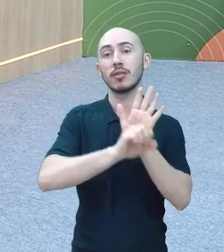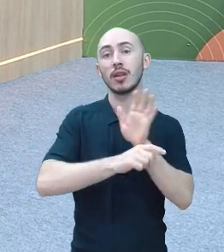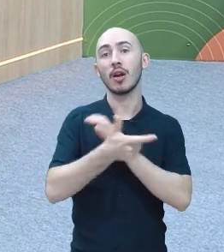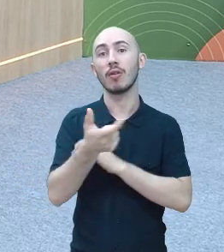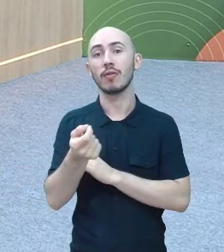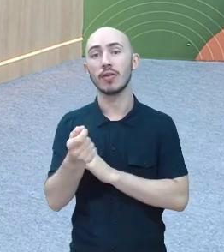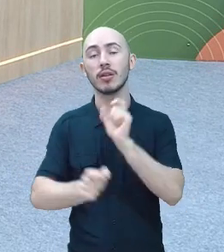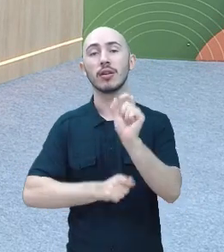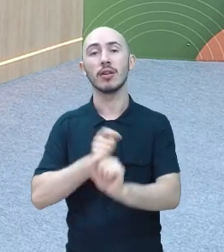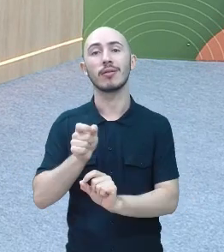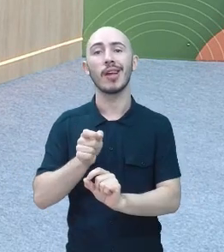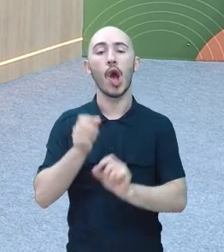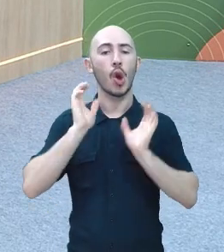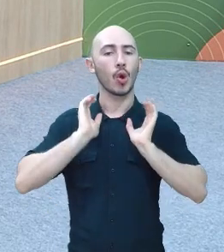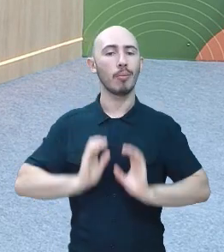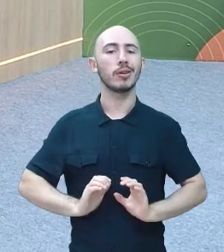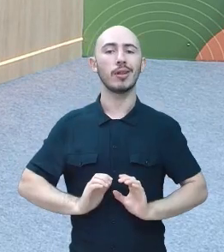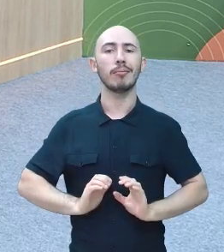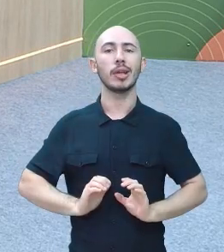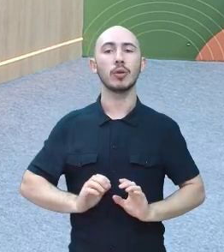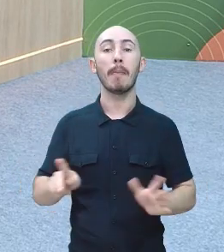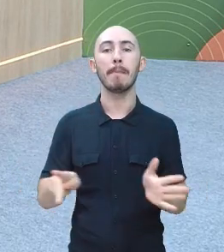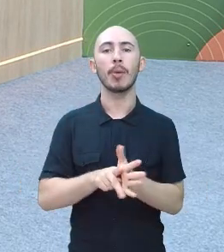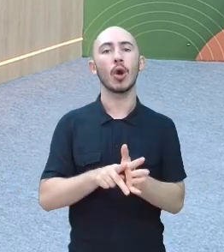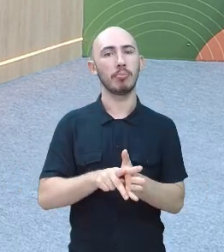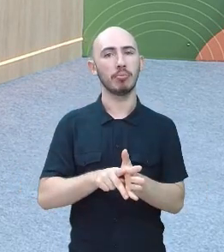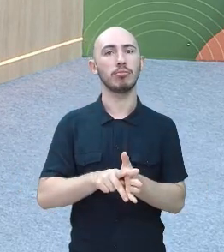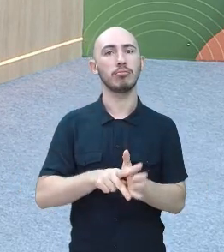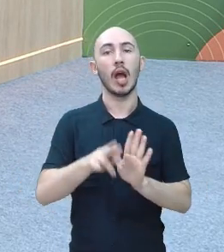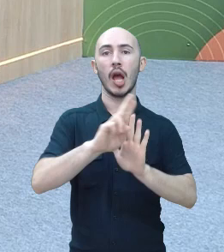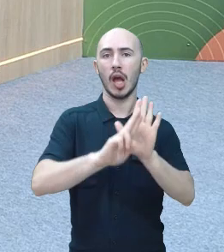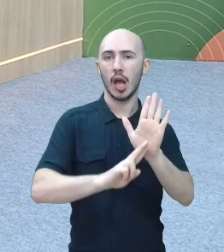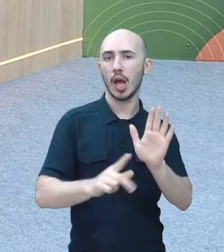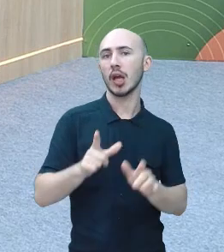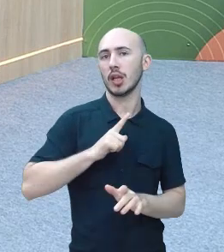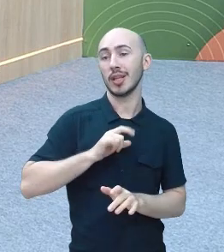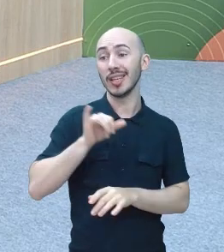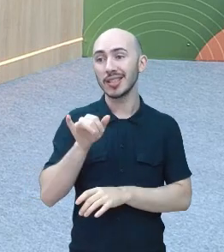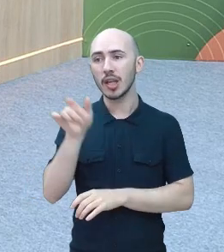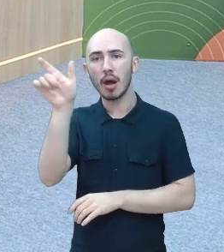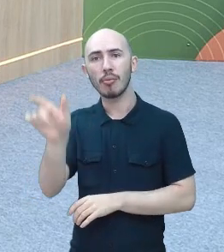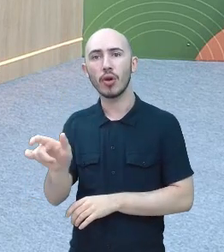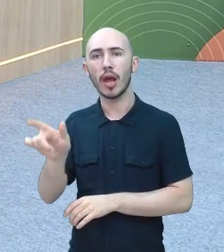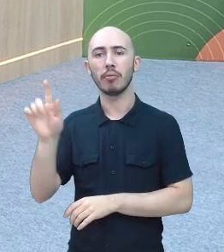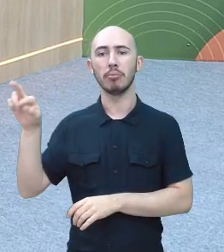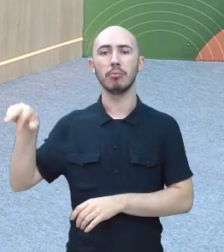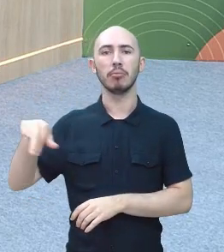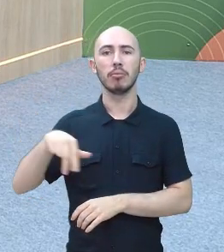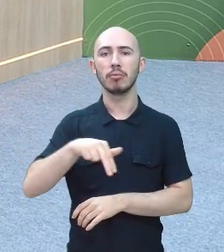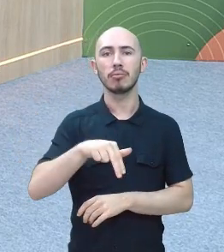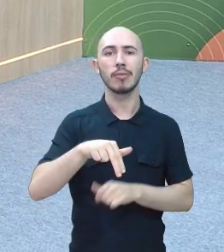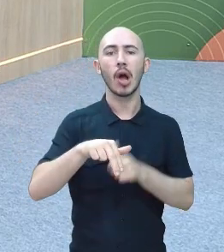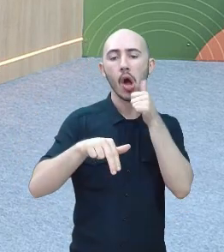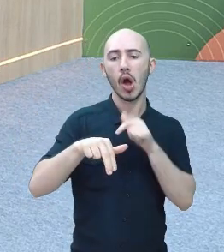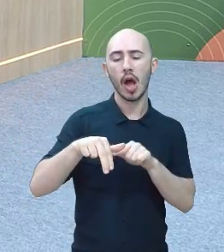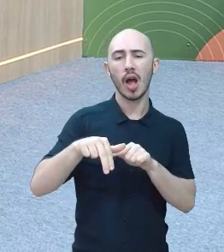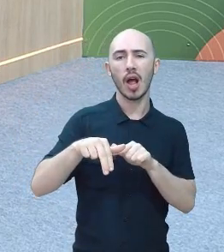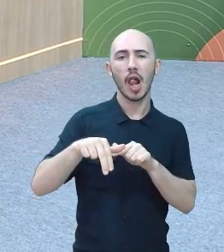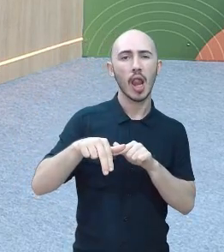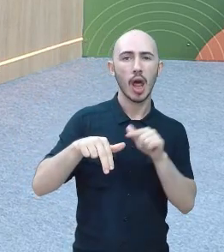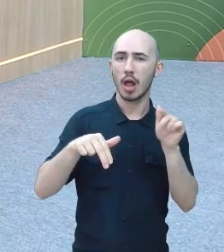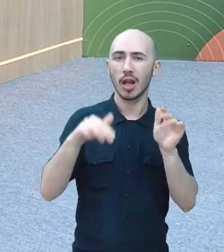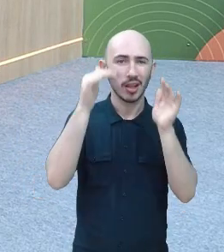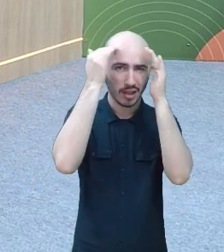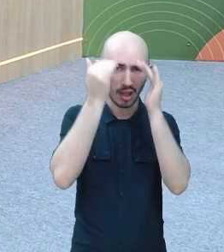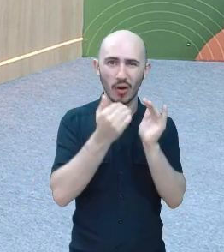XX, determinado comportamento. Se uma mulher circulasse e ela não tivesse essas propriedades, talvez ela fosse mal vista por